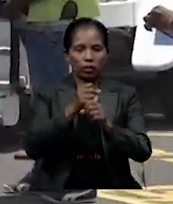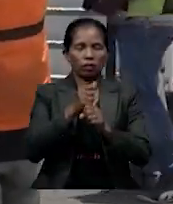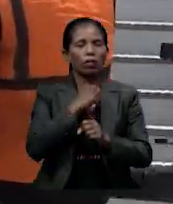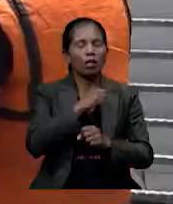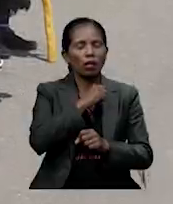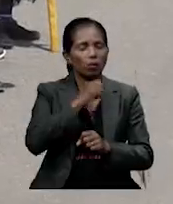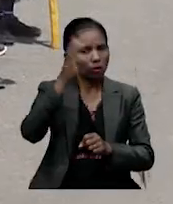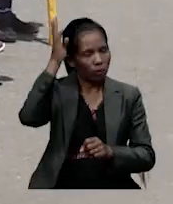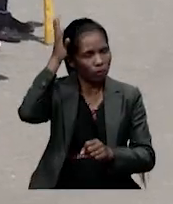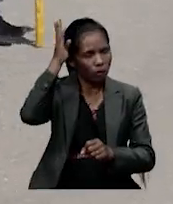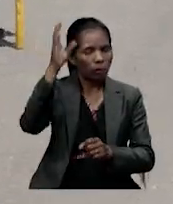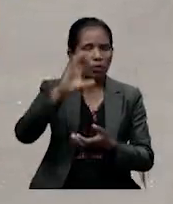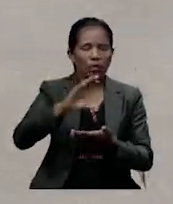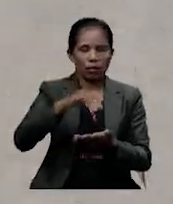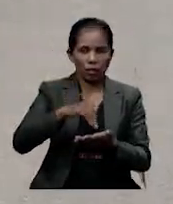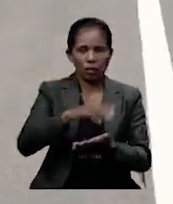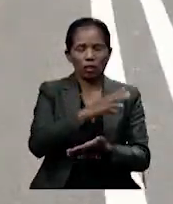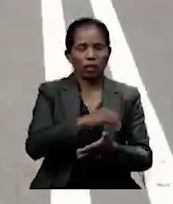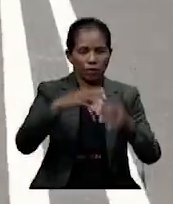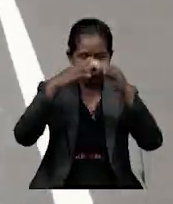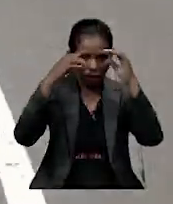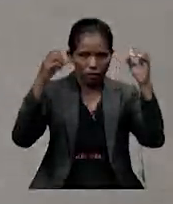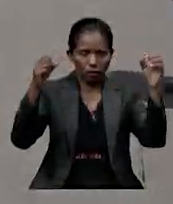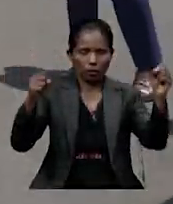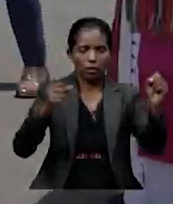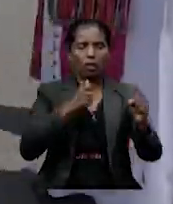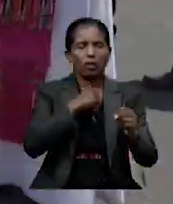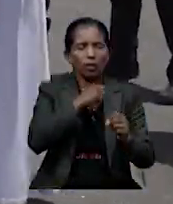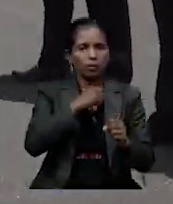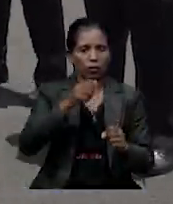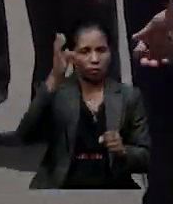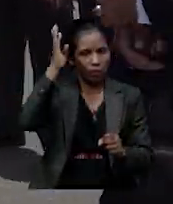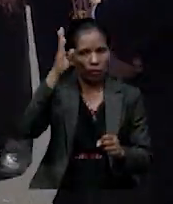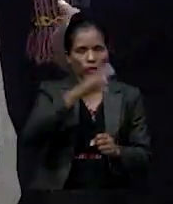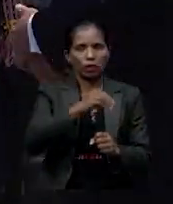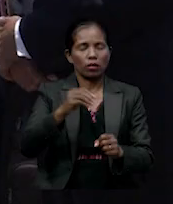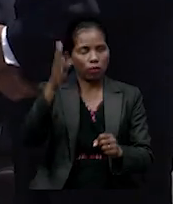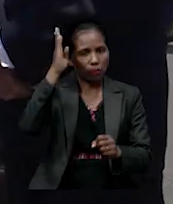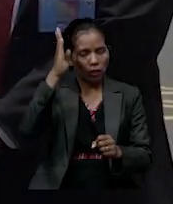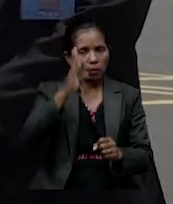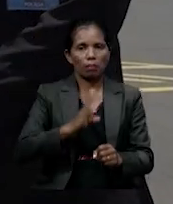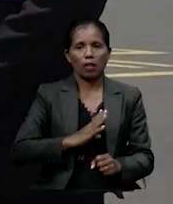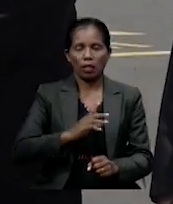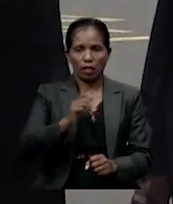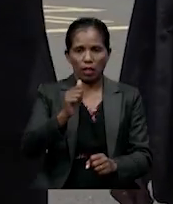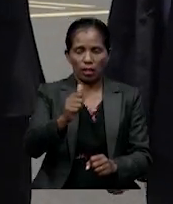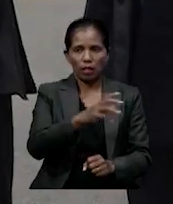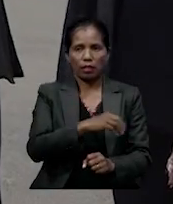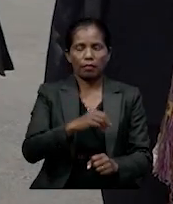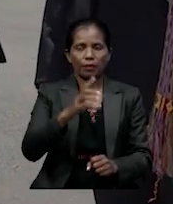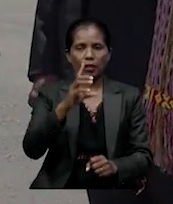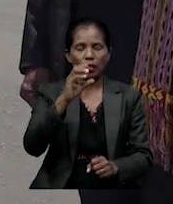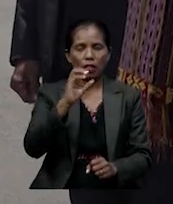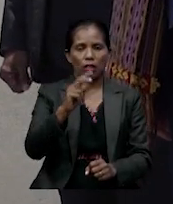do Carmo da Silva SDB, presidente Conferência Episcopal Timorense no atual Bispo de Diocese Maliana, Dom Norberto do